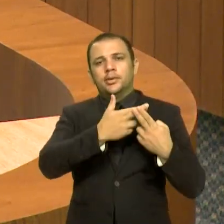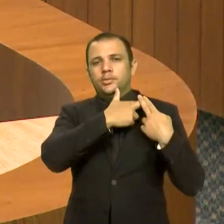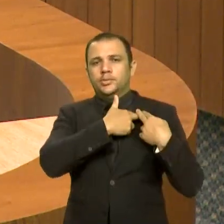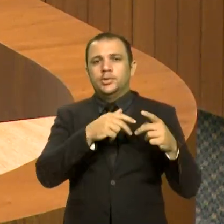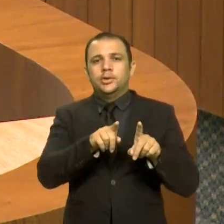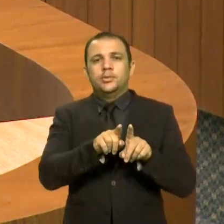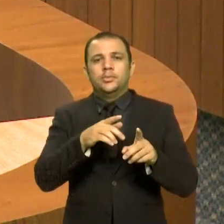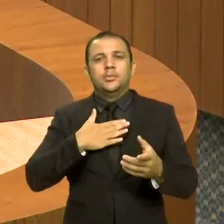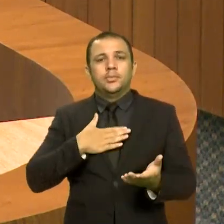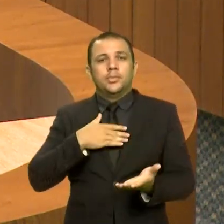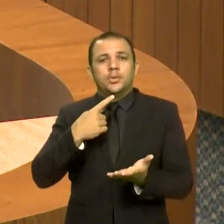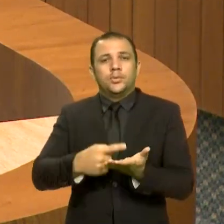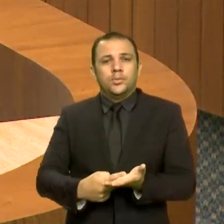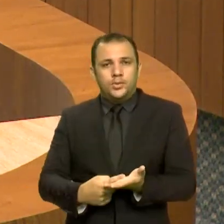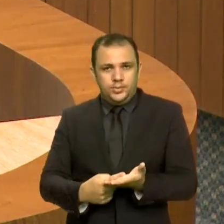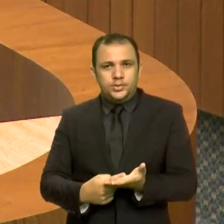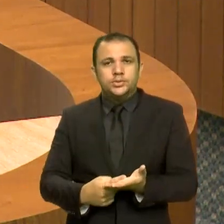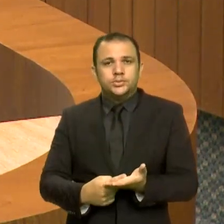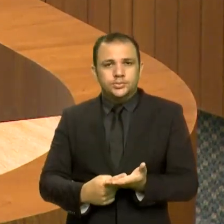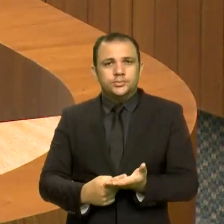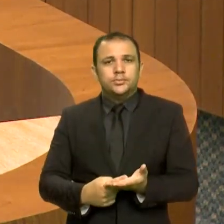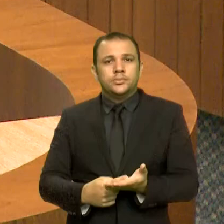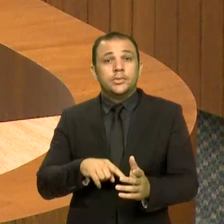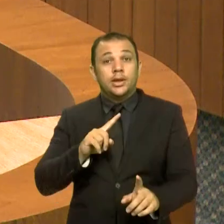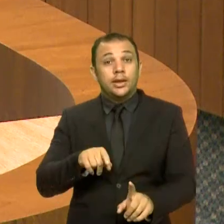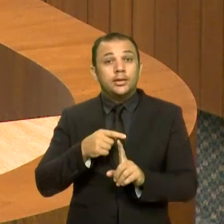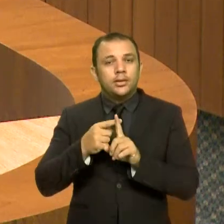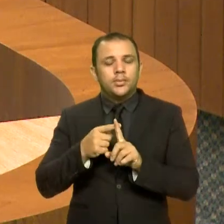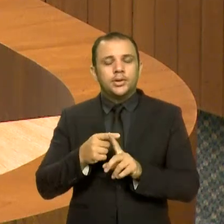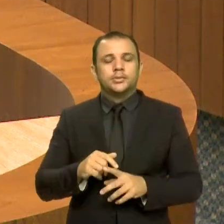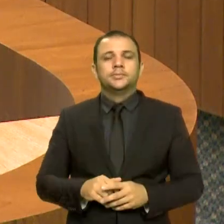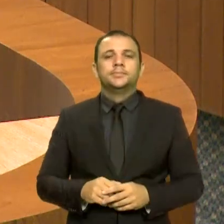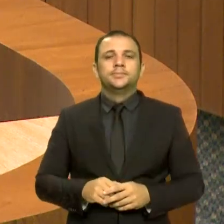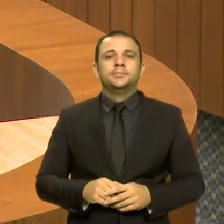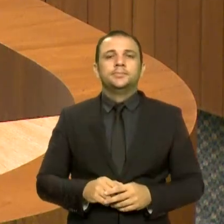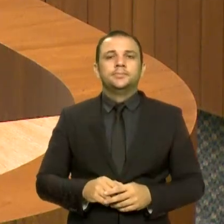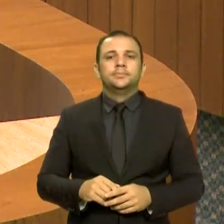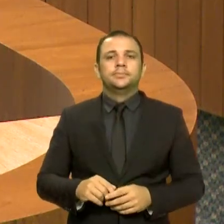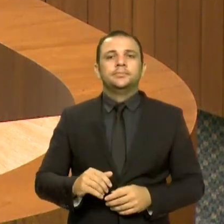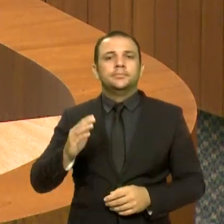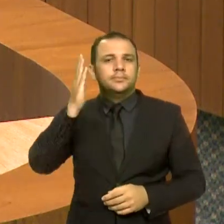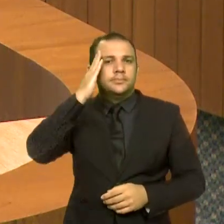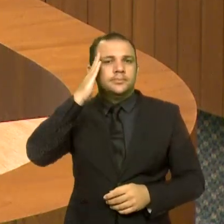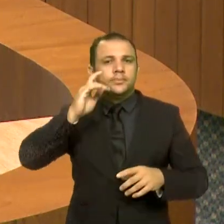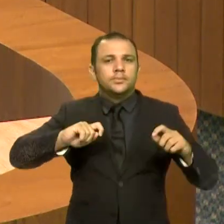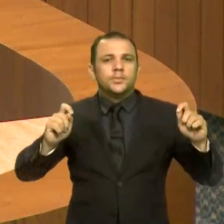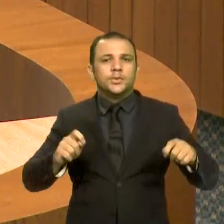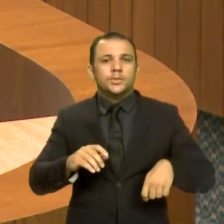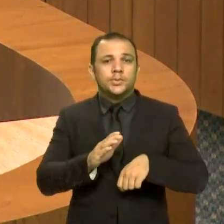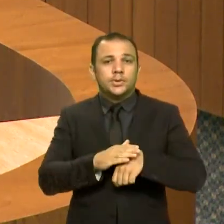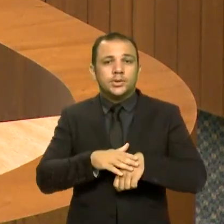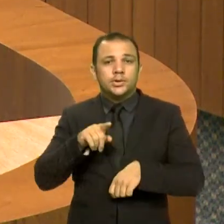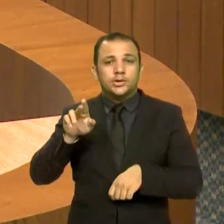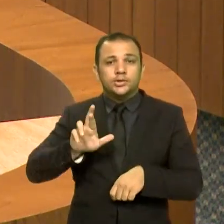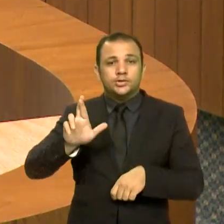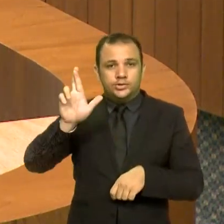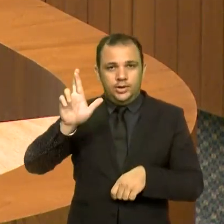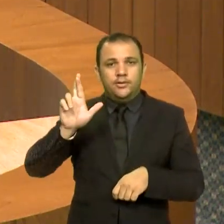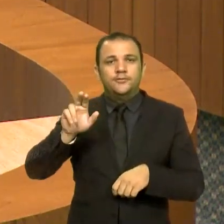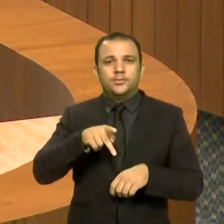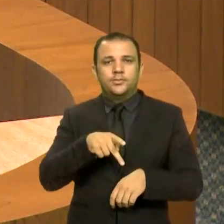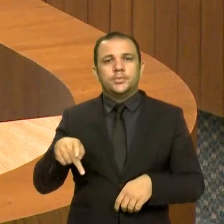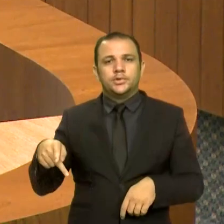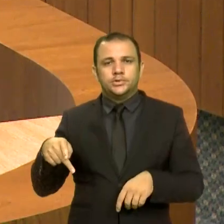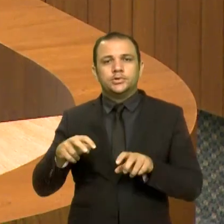meu compromisso, e mais ainda, reconhecendo a sua autoridade como presidente da comissão, e sempre me reportei a Vossa